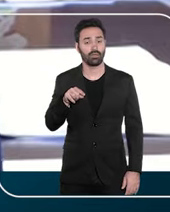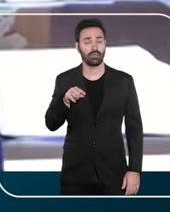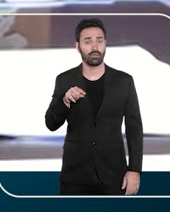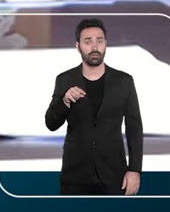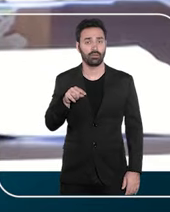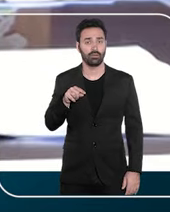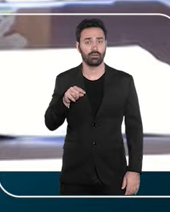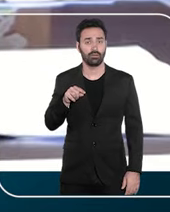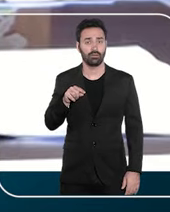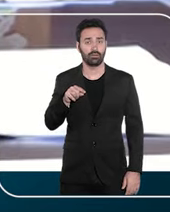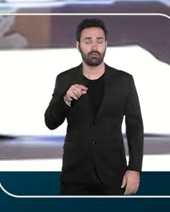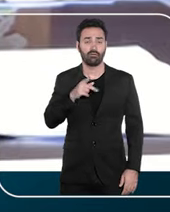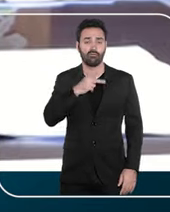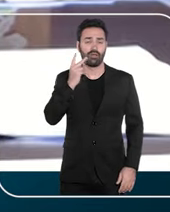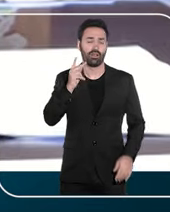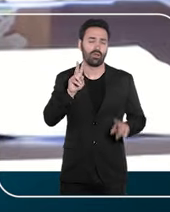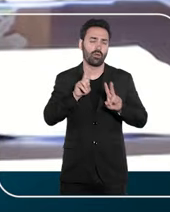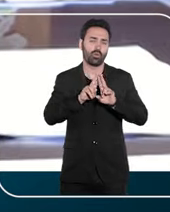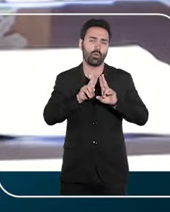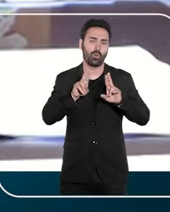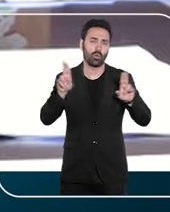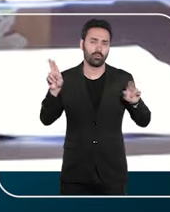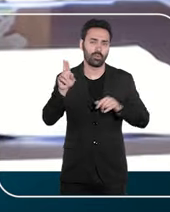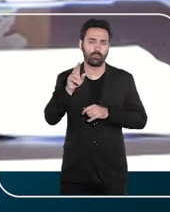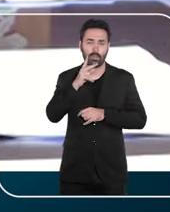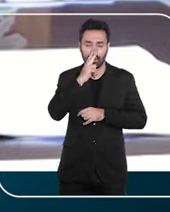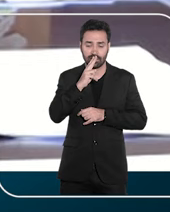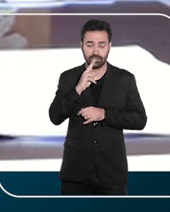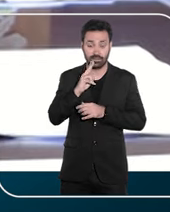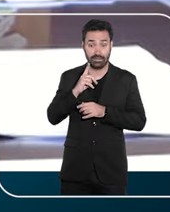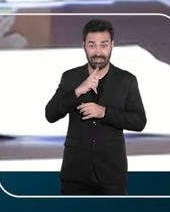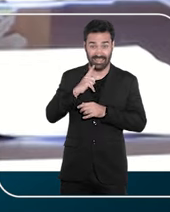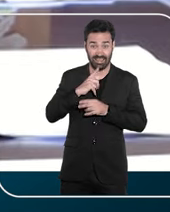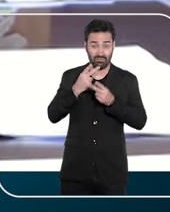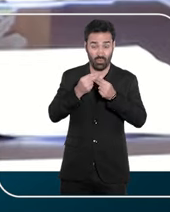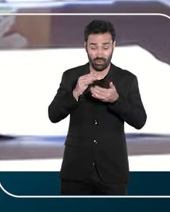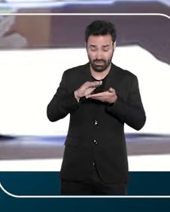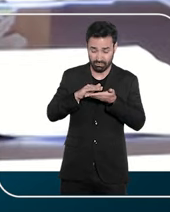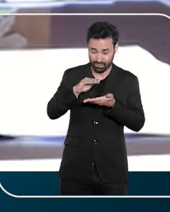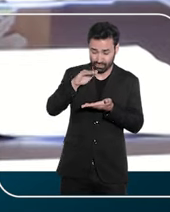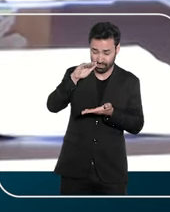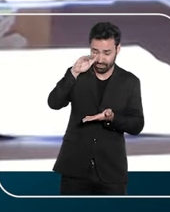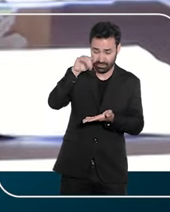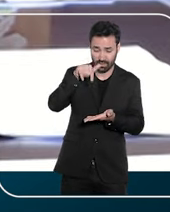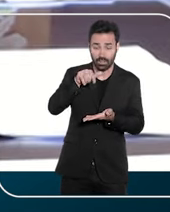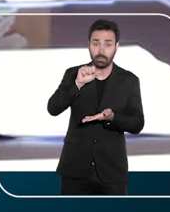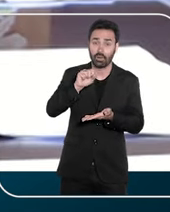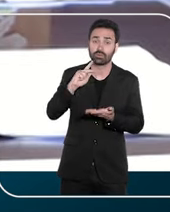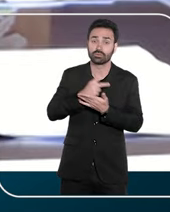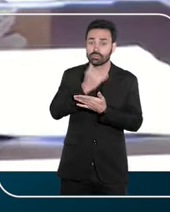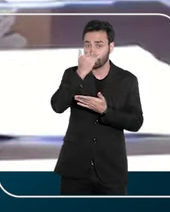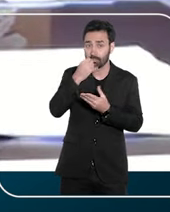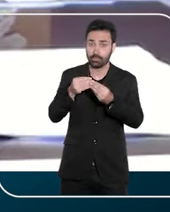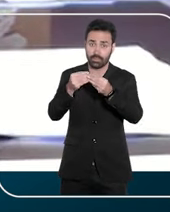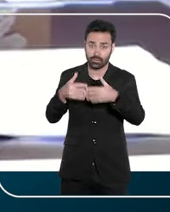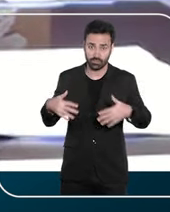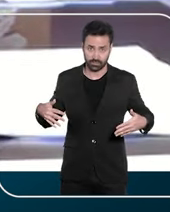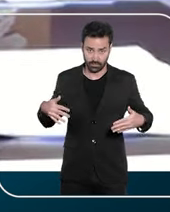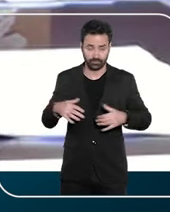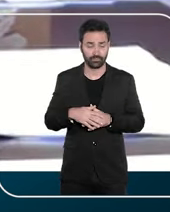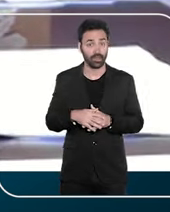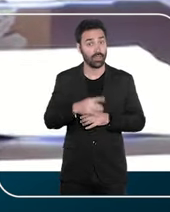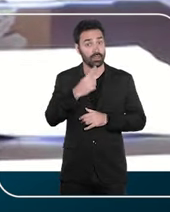demanda predatória. Há uma previsão no Código de Processo Civil, no 928,